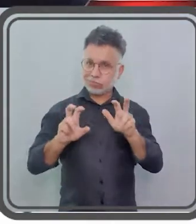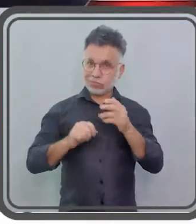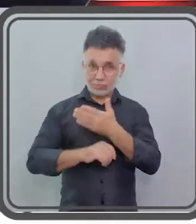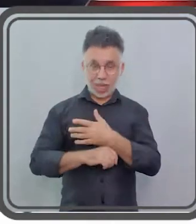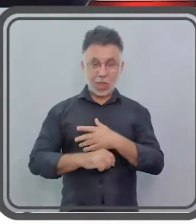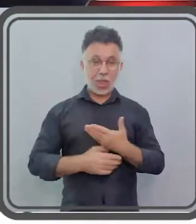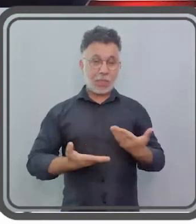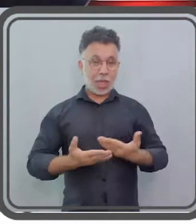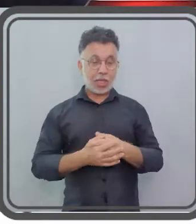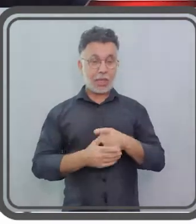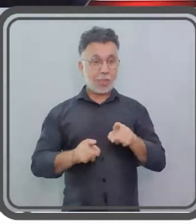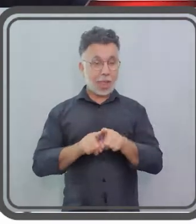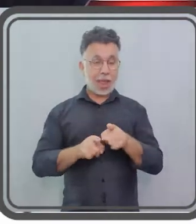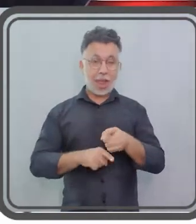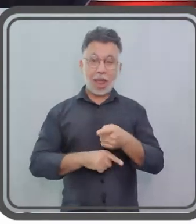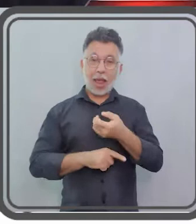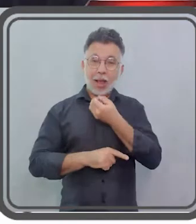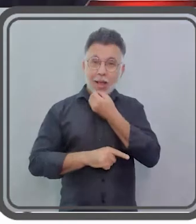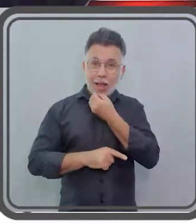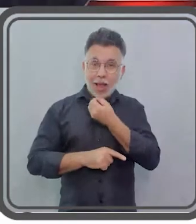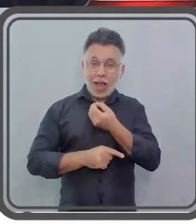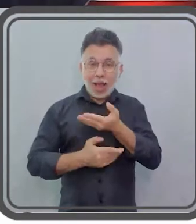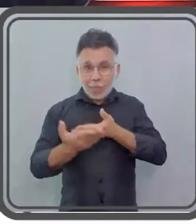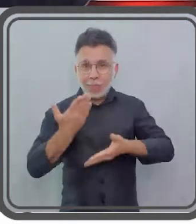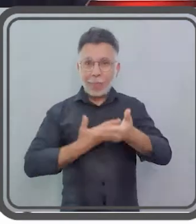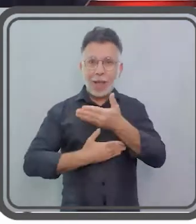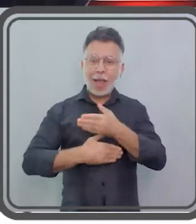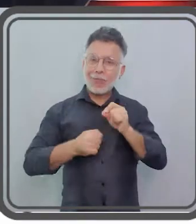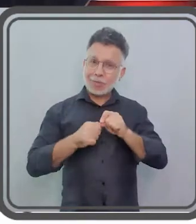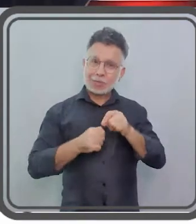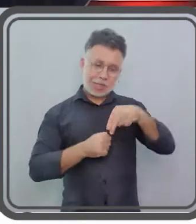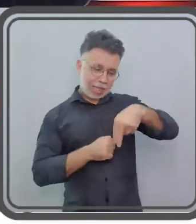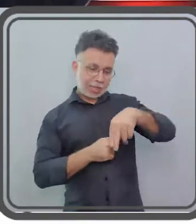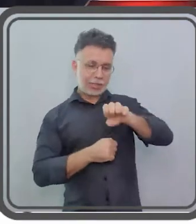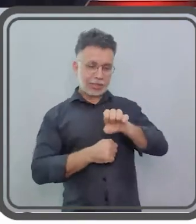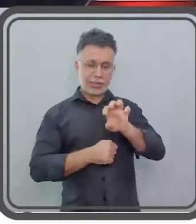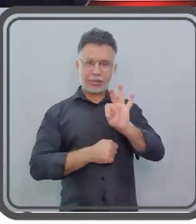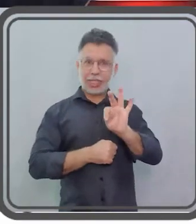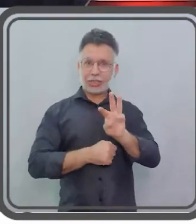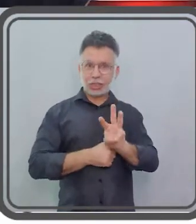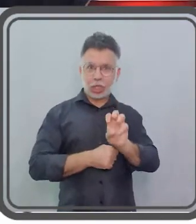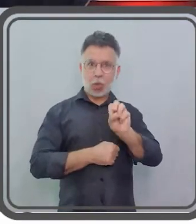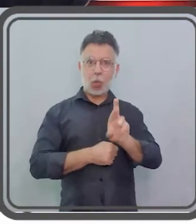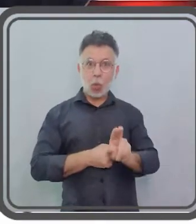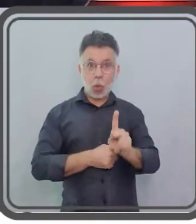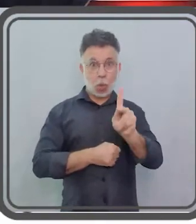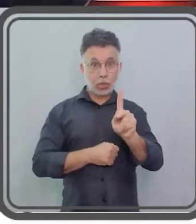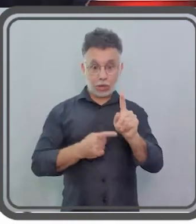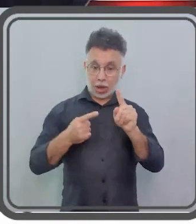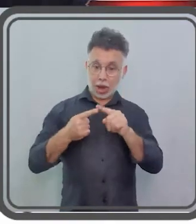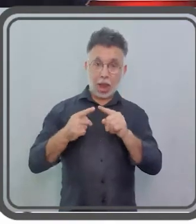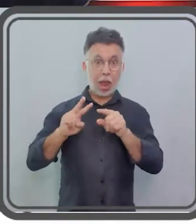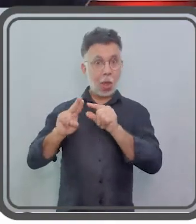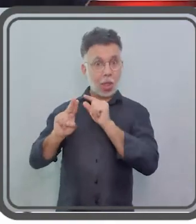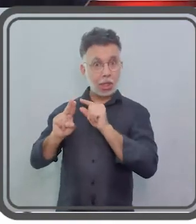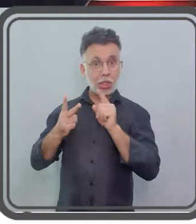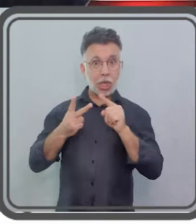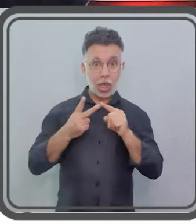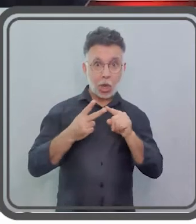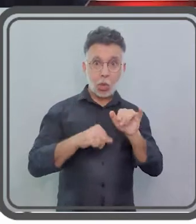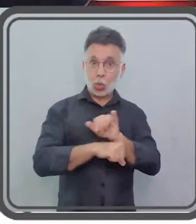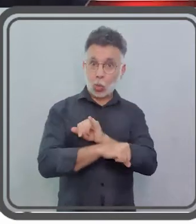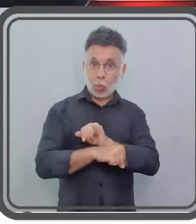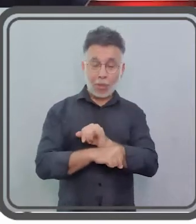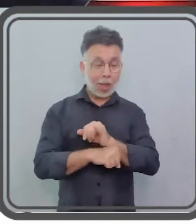aproveitem a oportunidade para fazer bastante networking, afinal de contas, né? Tanto no LinkedIn quanto no YouTube, é uma oportunidade para o pessoal conectado nas